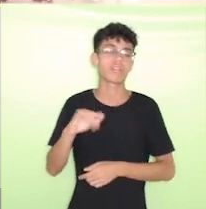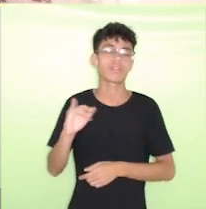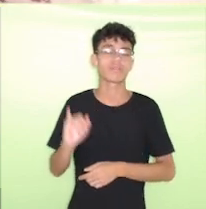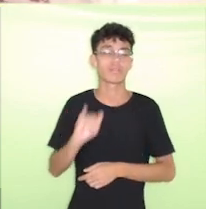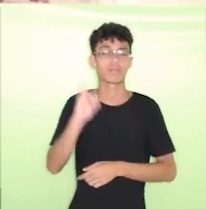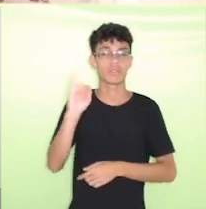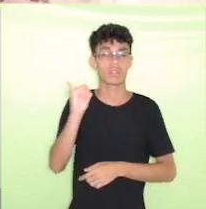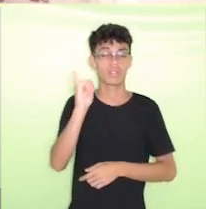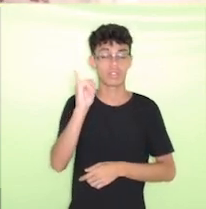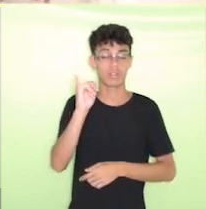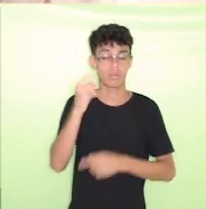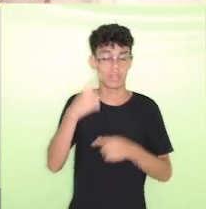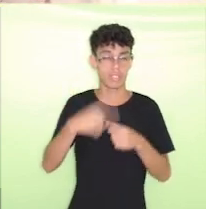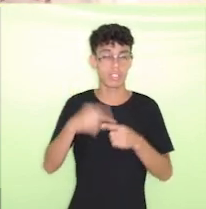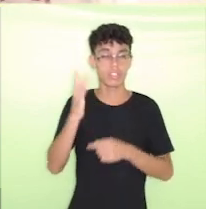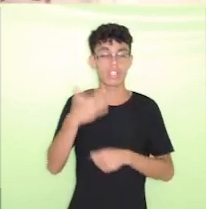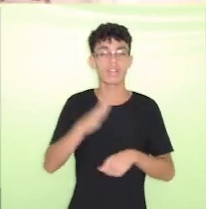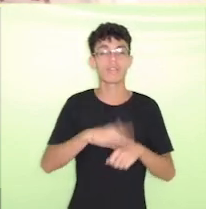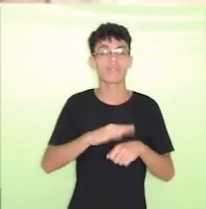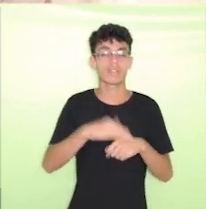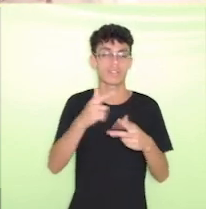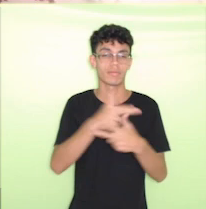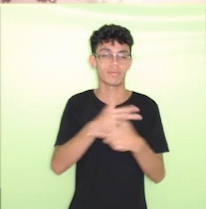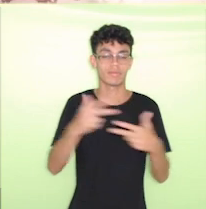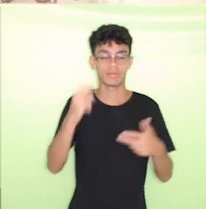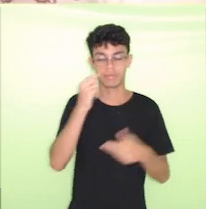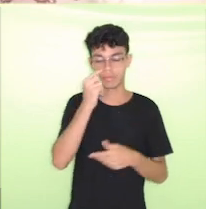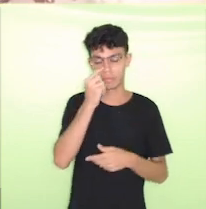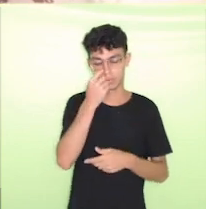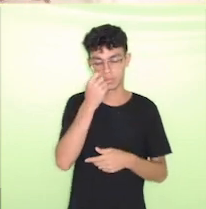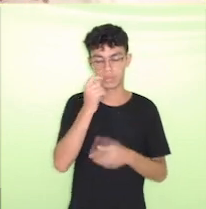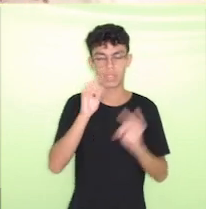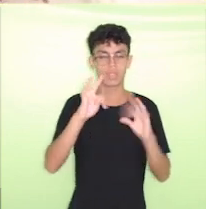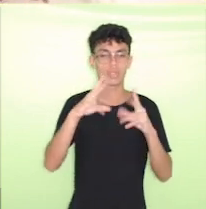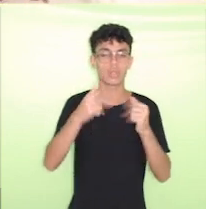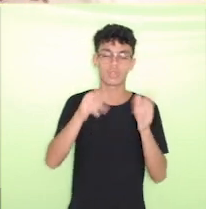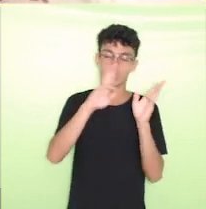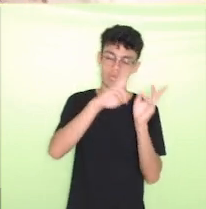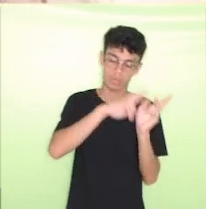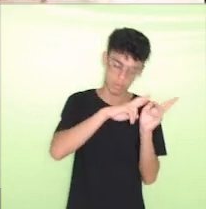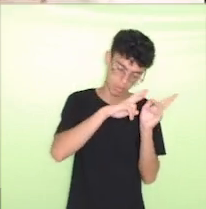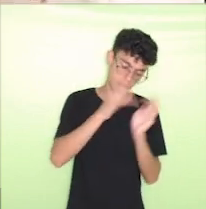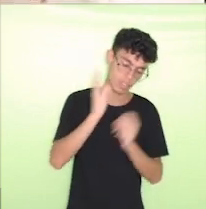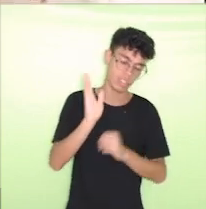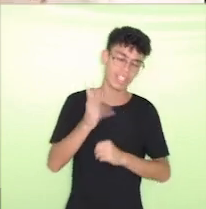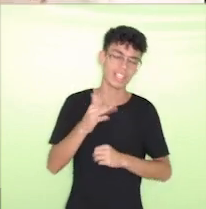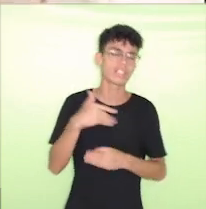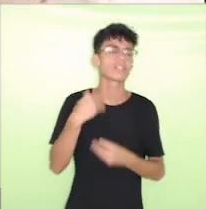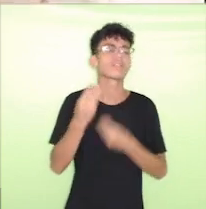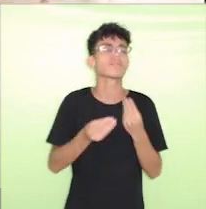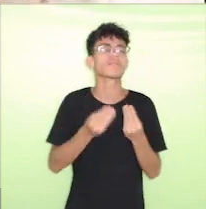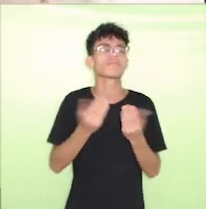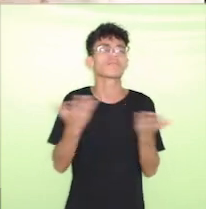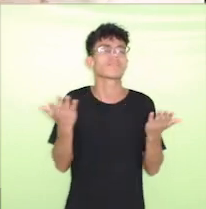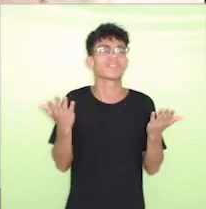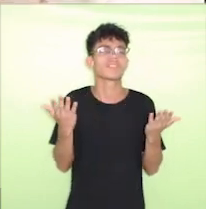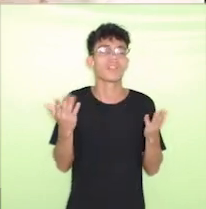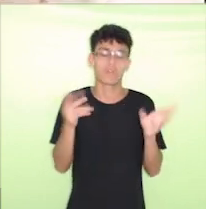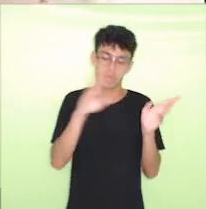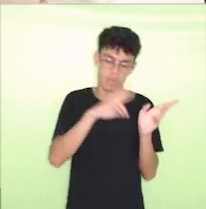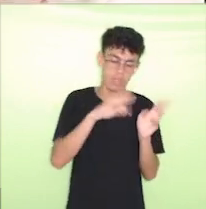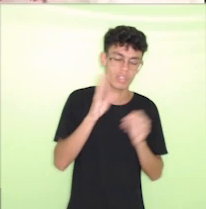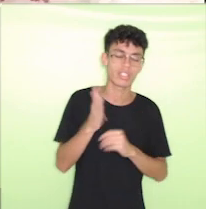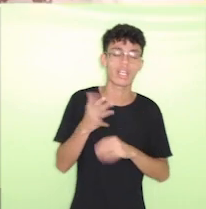os deveres já tinham sido cumpridos e todos estavam dormindo. Daí que todos estavam dormindo.